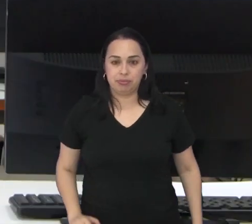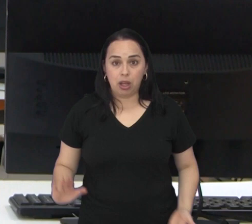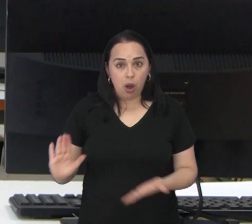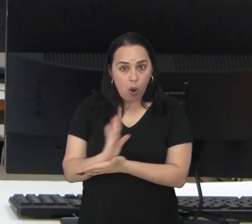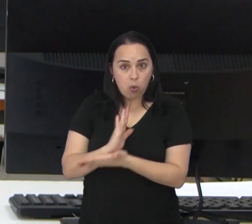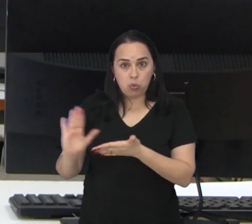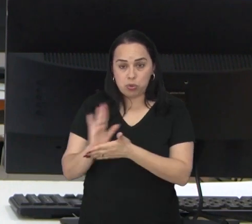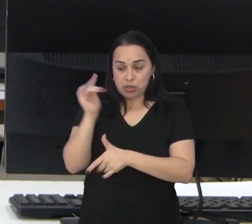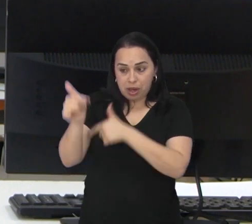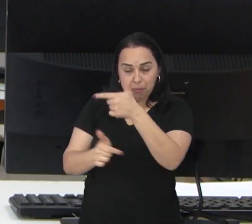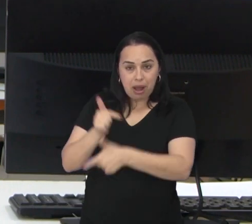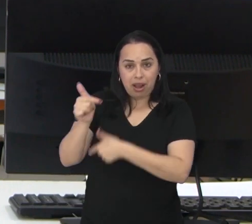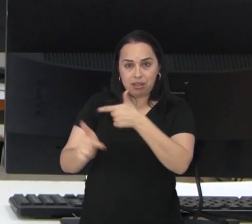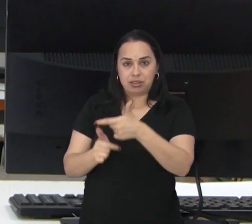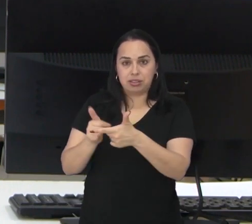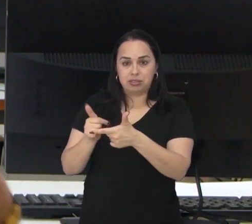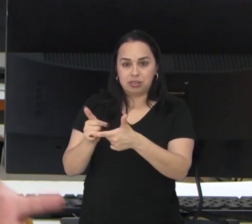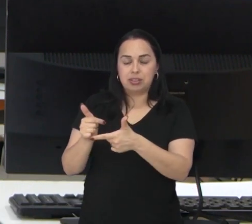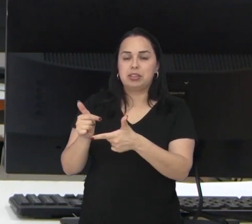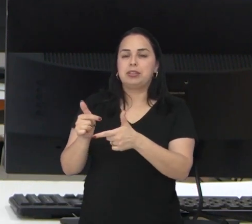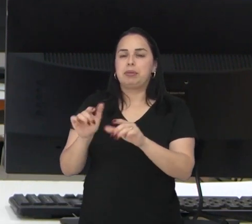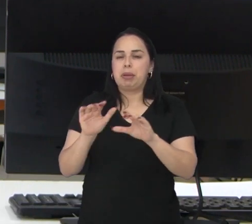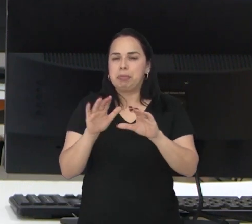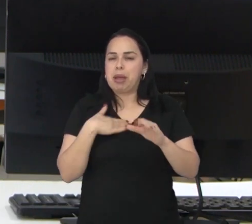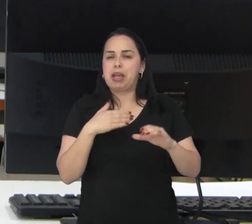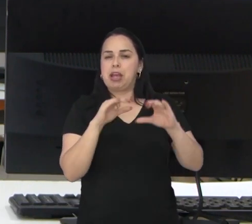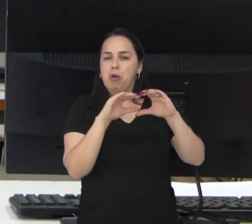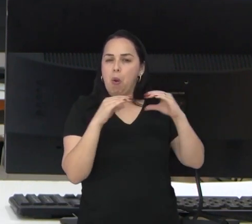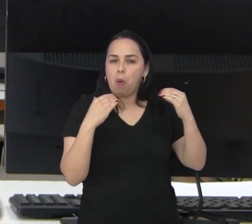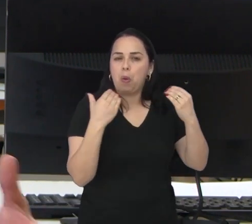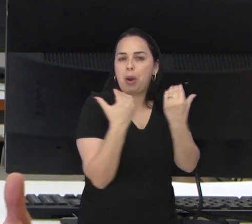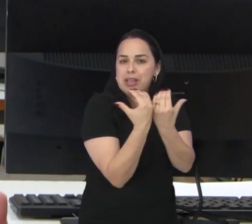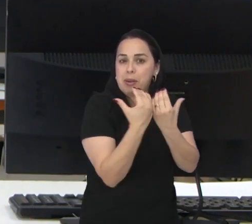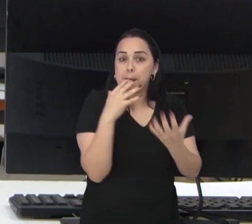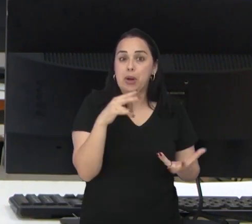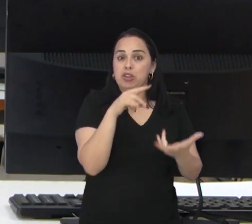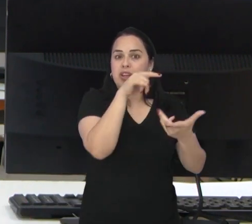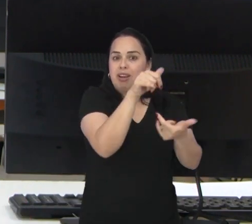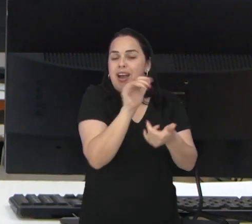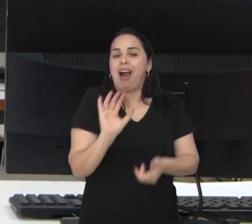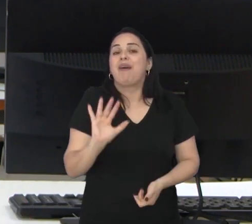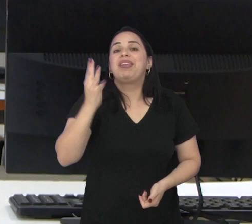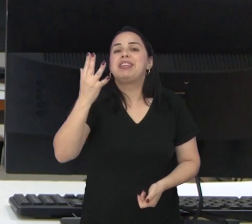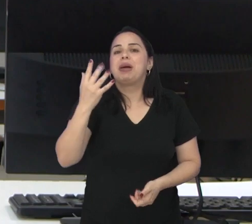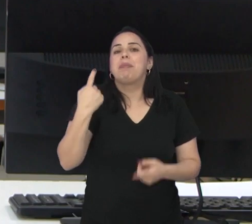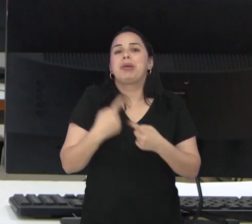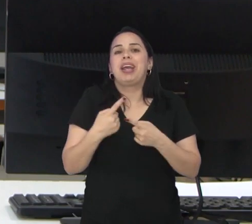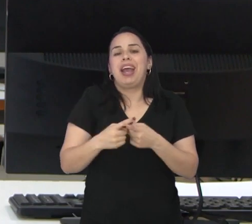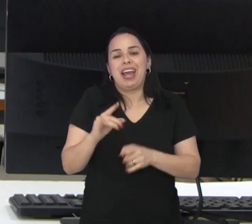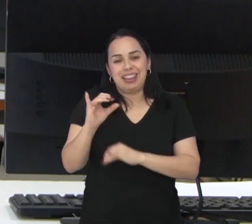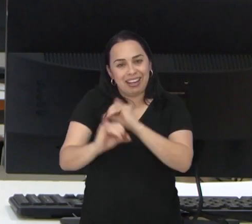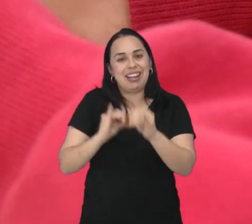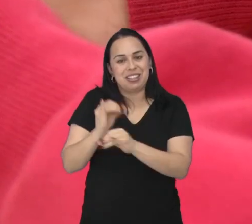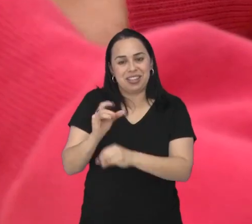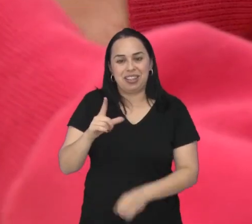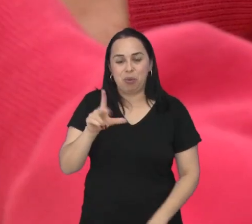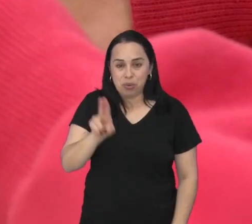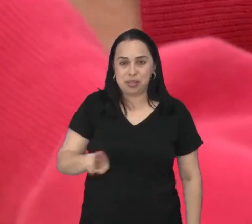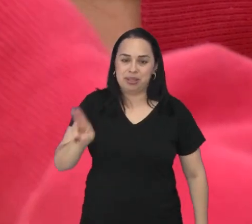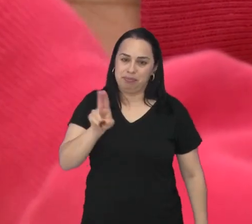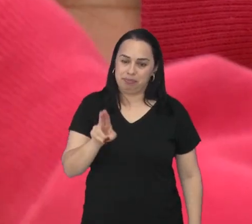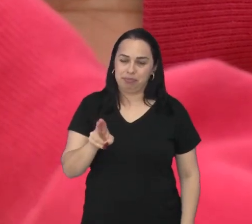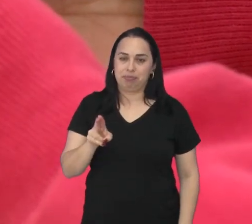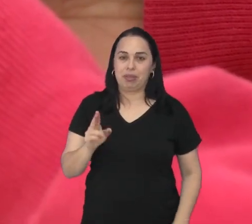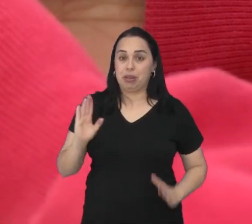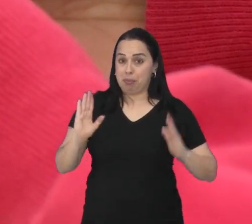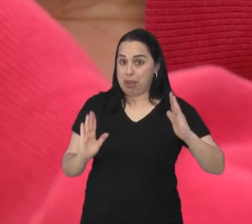empregos e fóruns e conversas mundiais só acontecem por intermédio da internet. Na